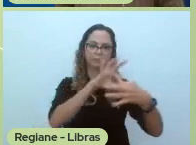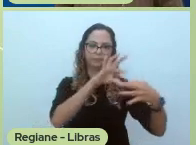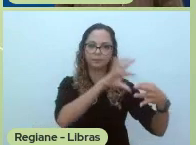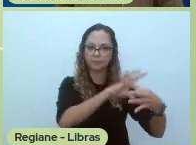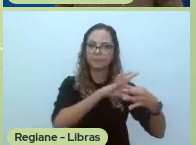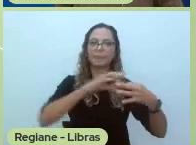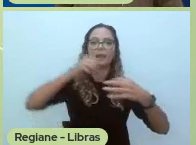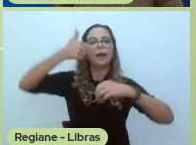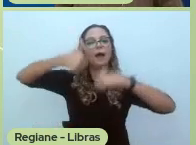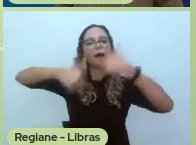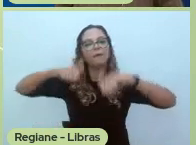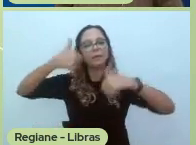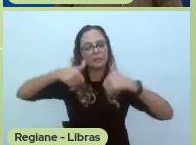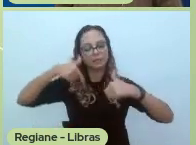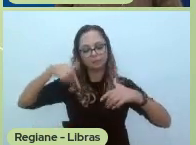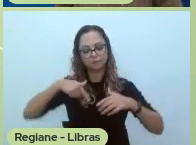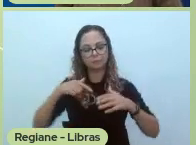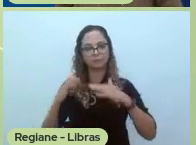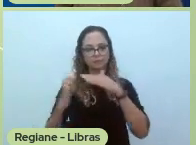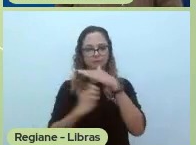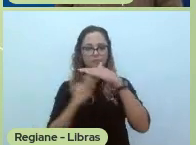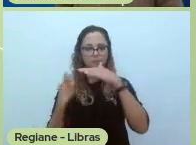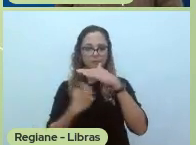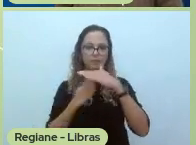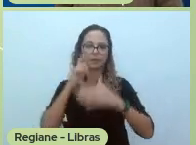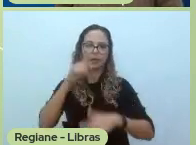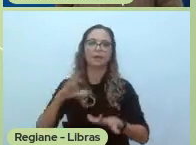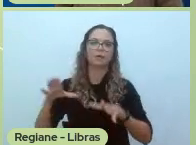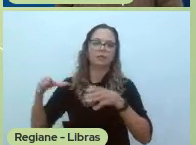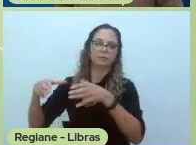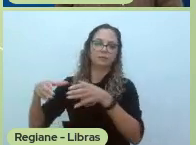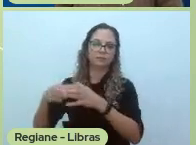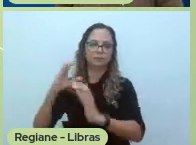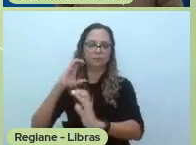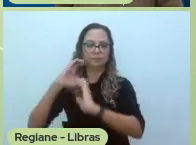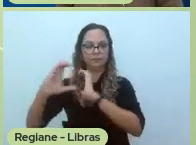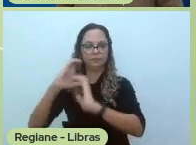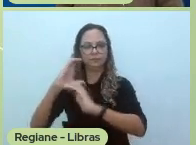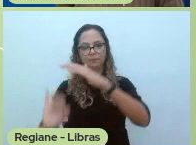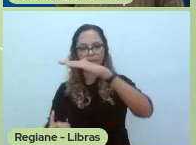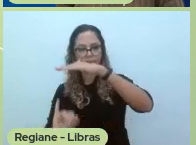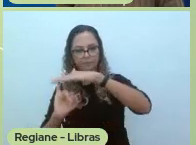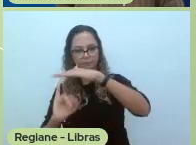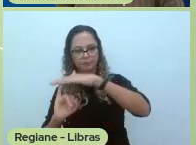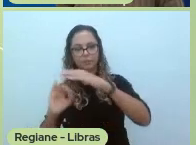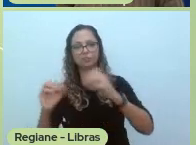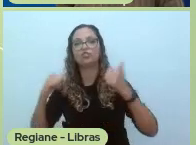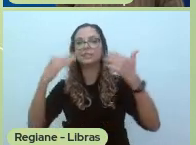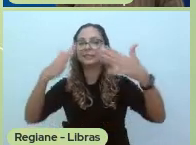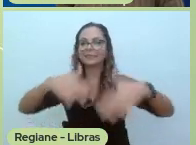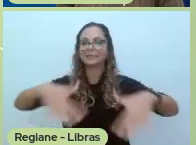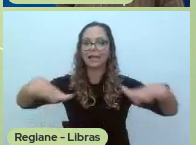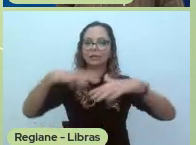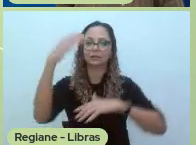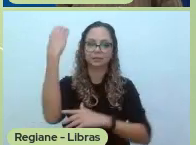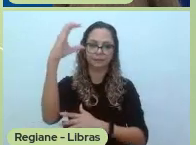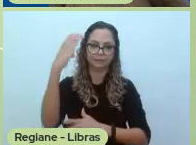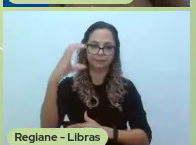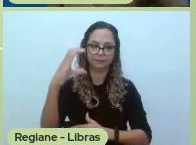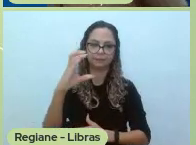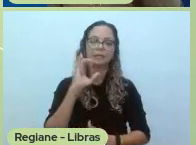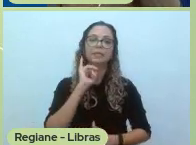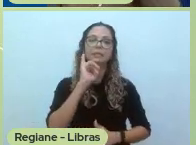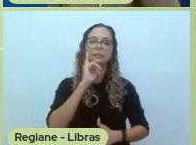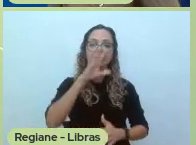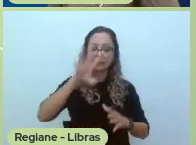companhia. Aí já é dirigido pelo time de comunicação institucional. Do ponto de vista externo. Do ponto de vista